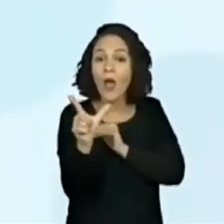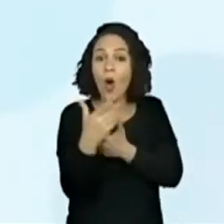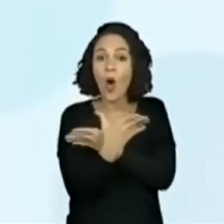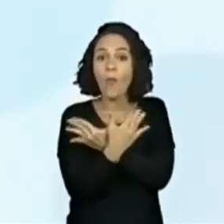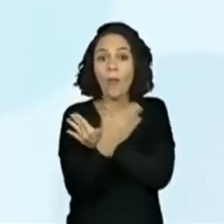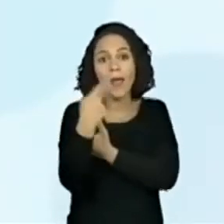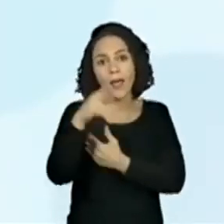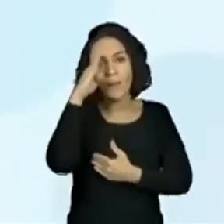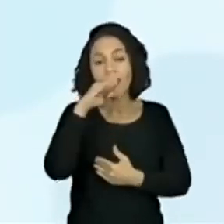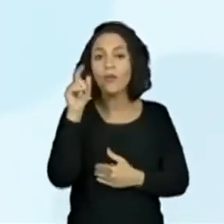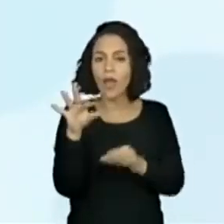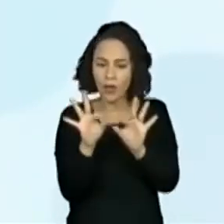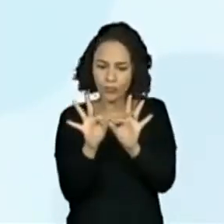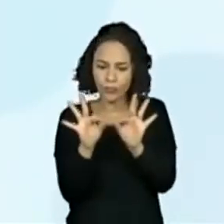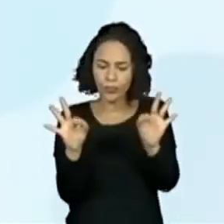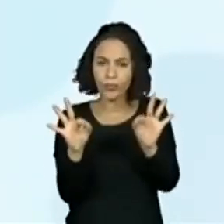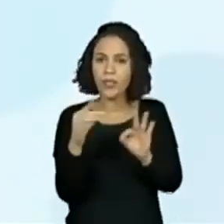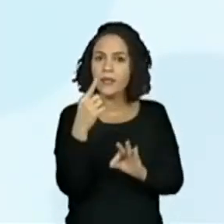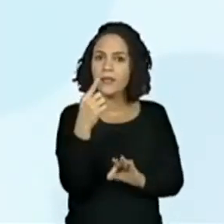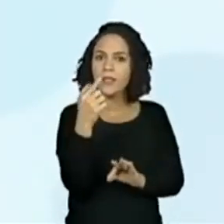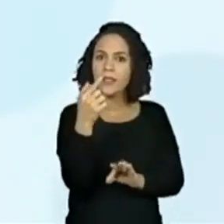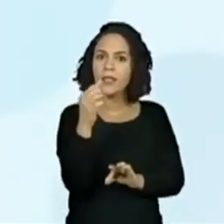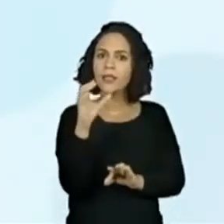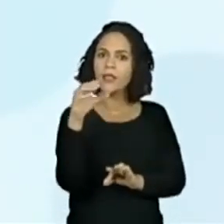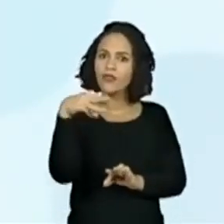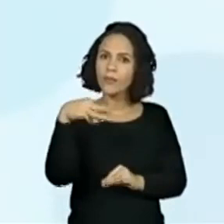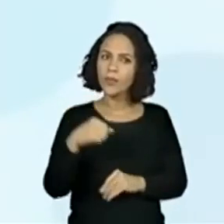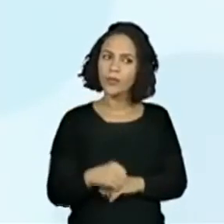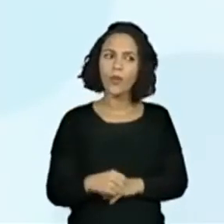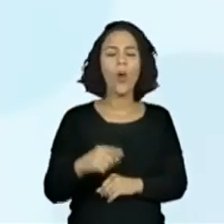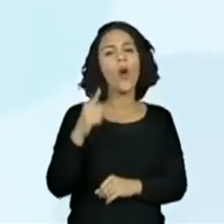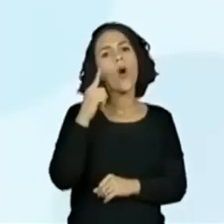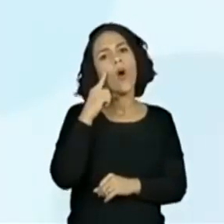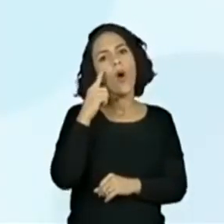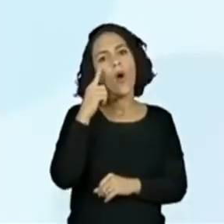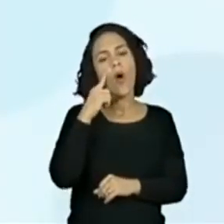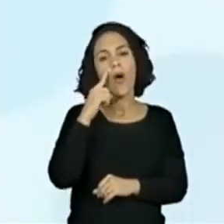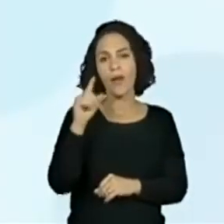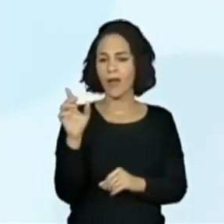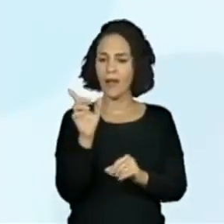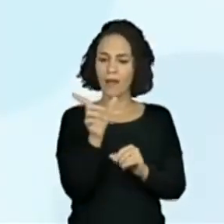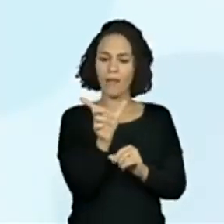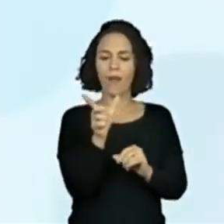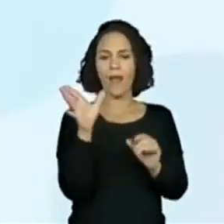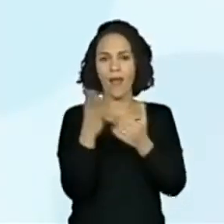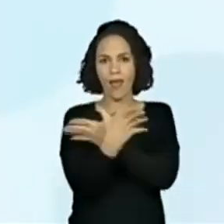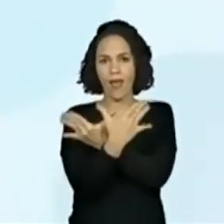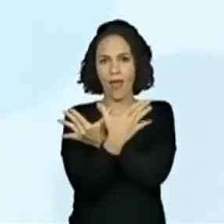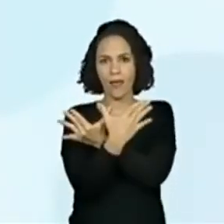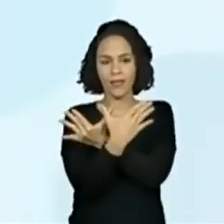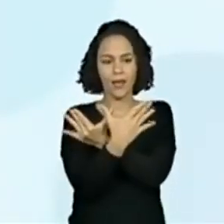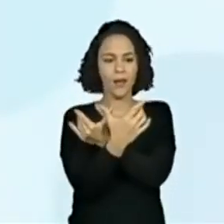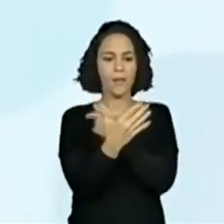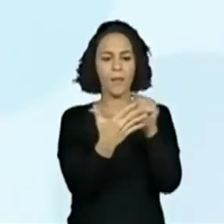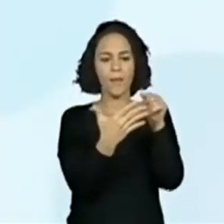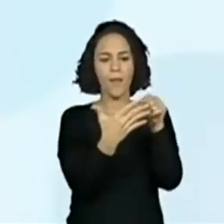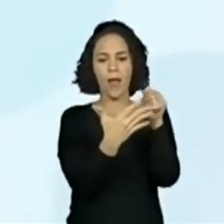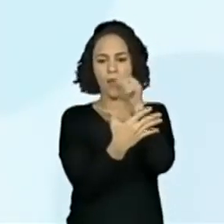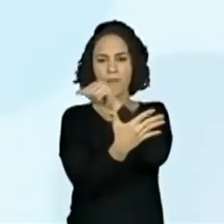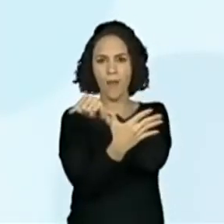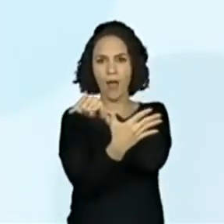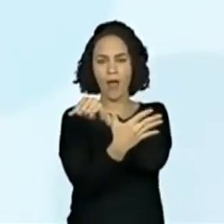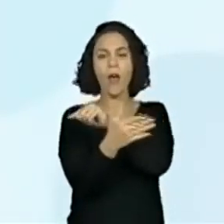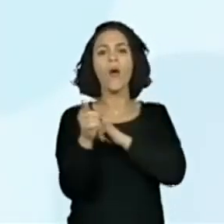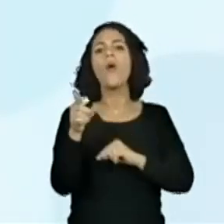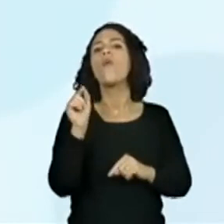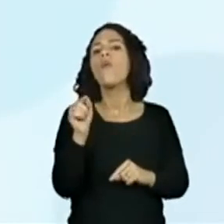até 17 centímetros de envergadura, ou seja, de ponta a ponta das asas. Seus hábitos são